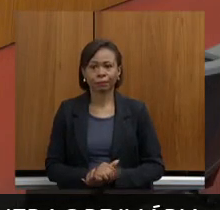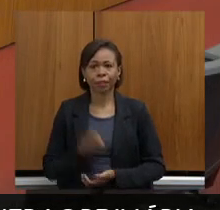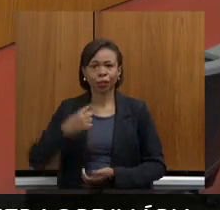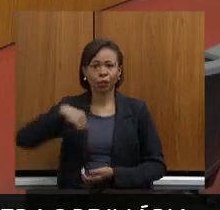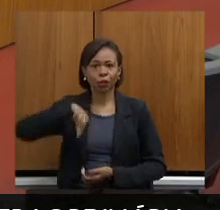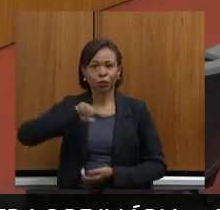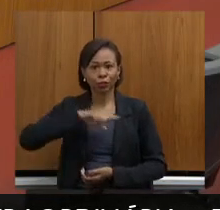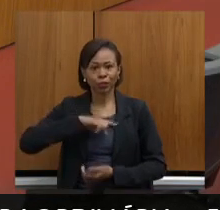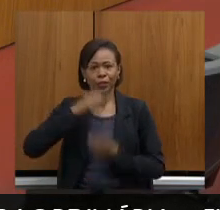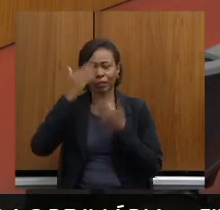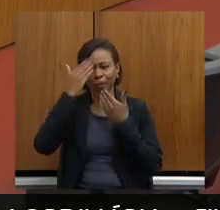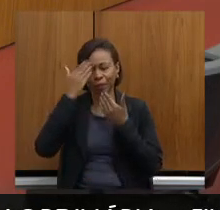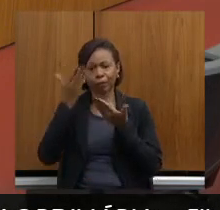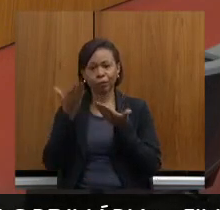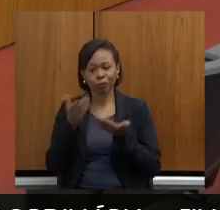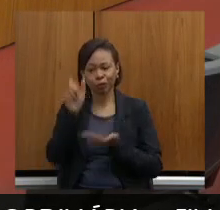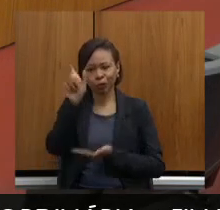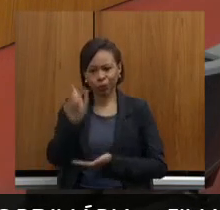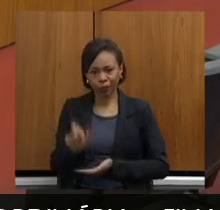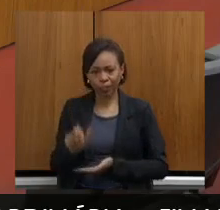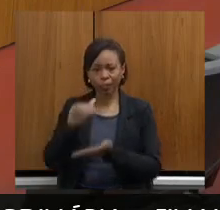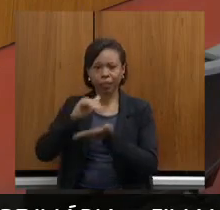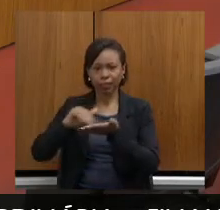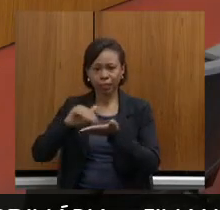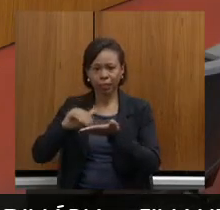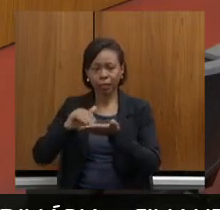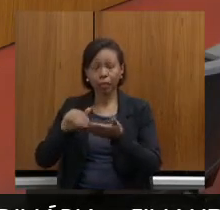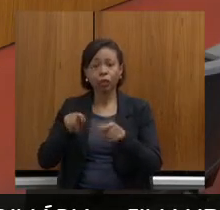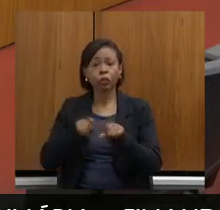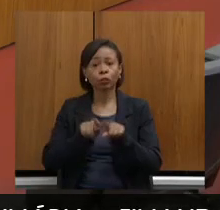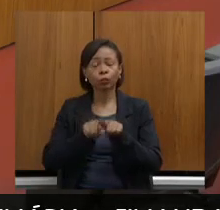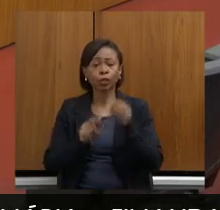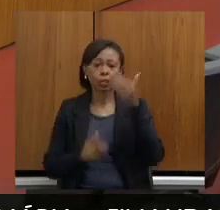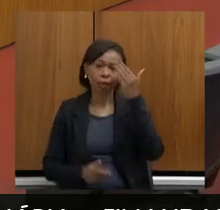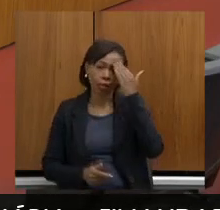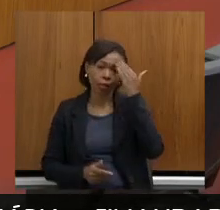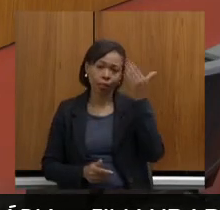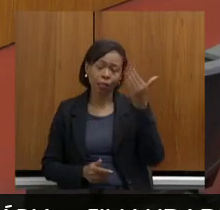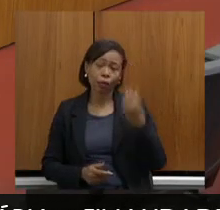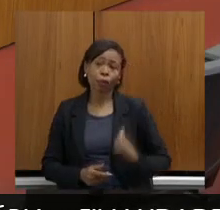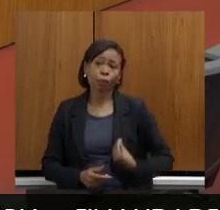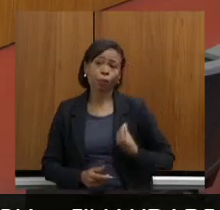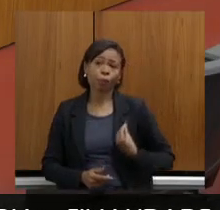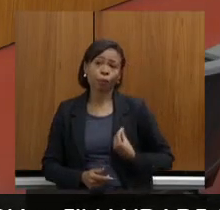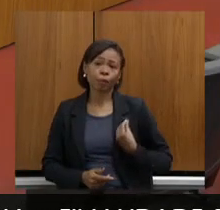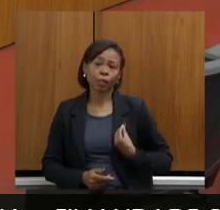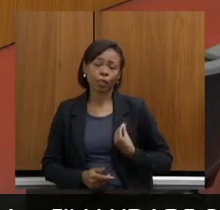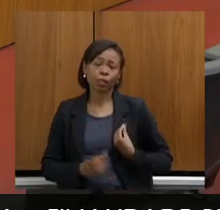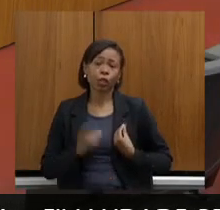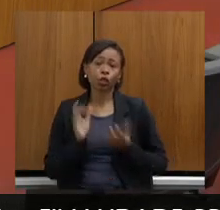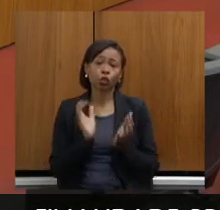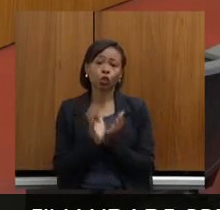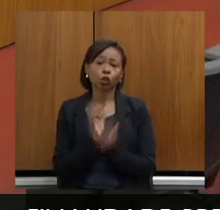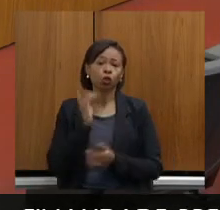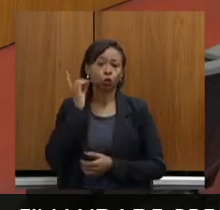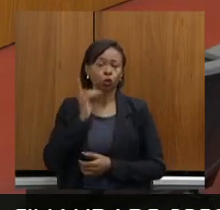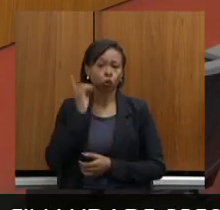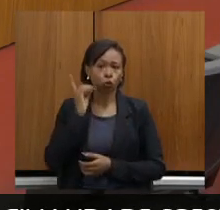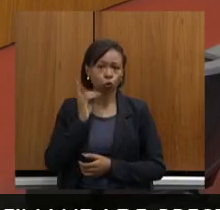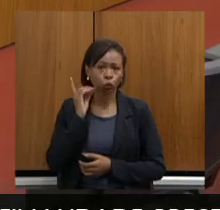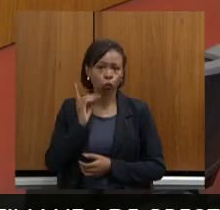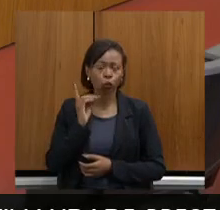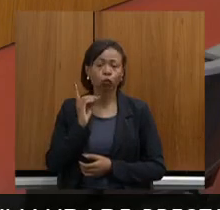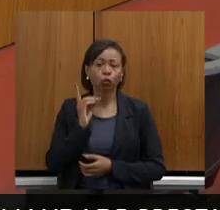agradecemos secretária agradeço a presença e os deputados é rácio